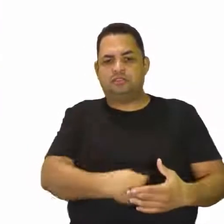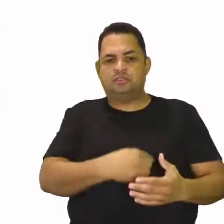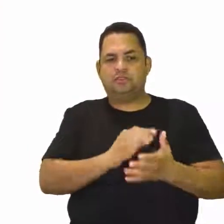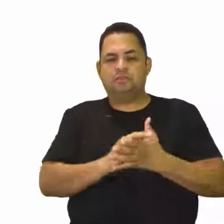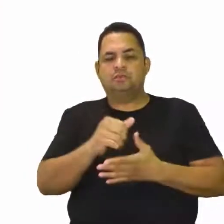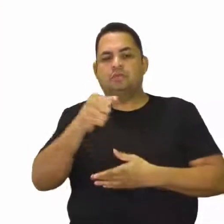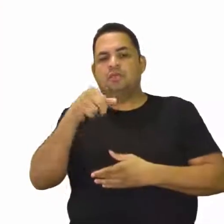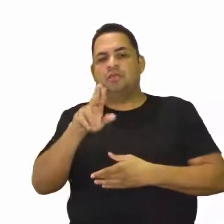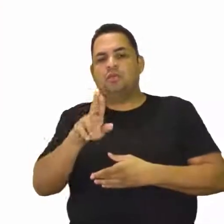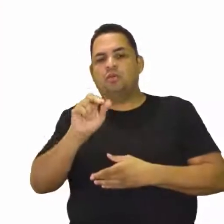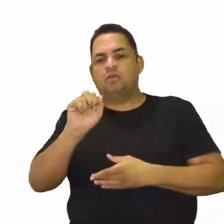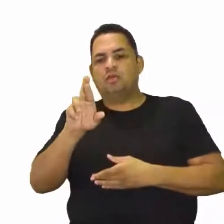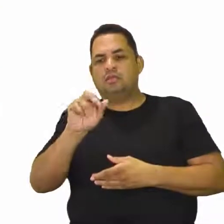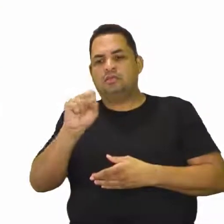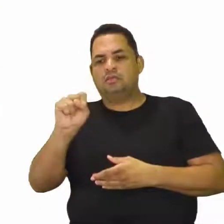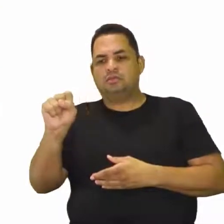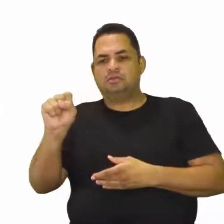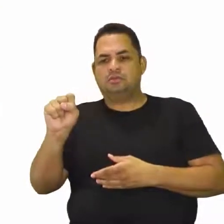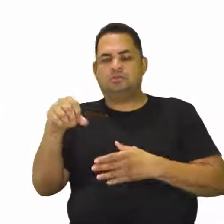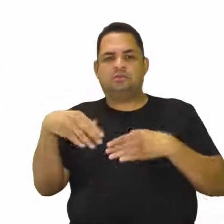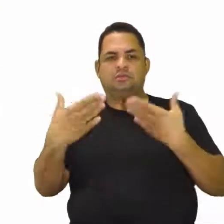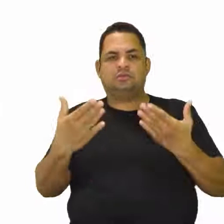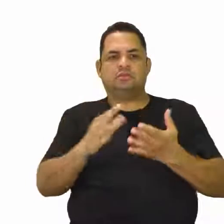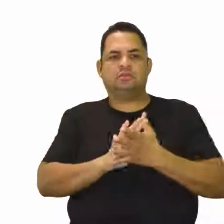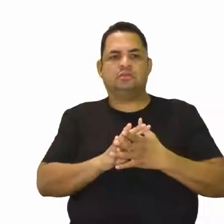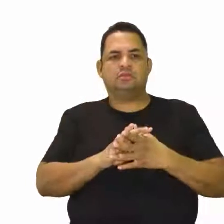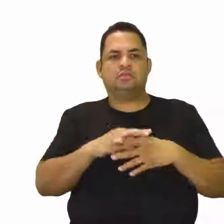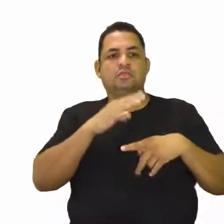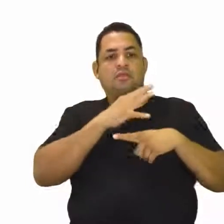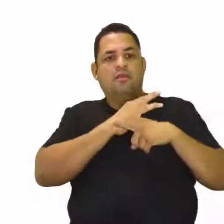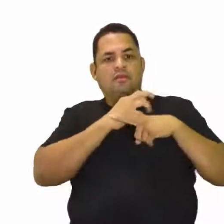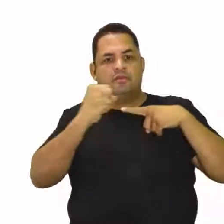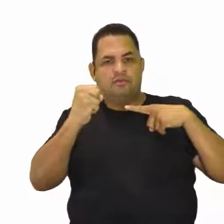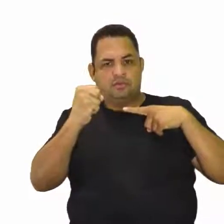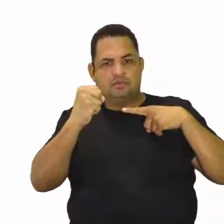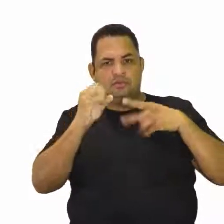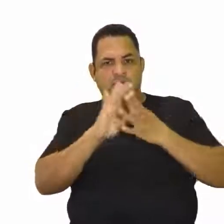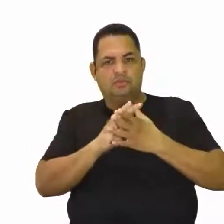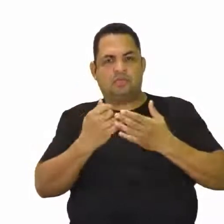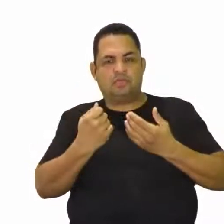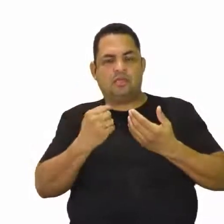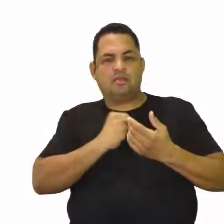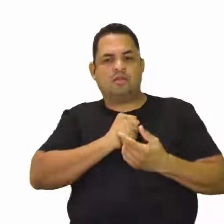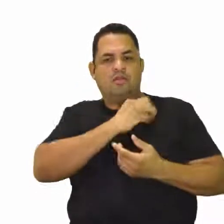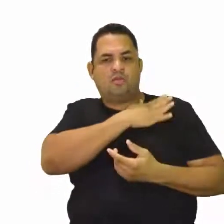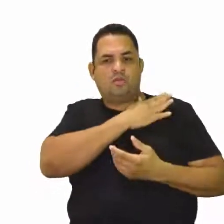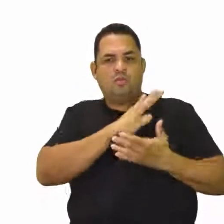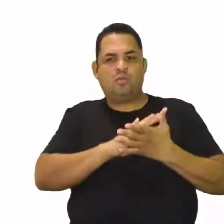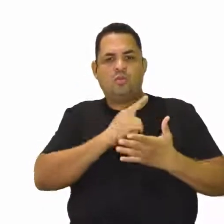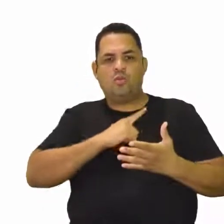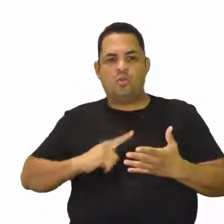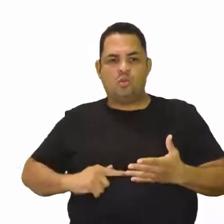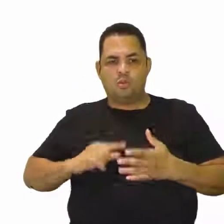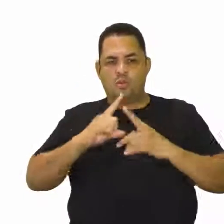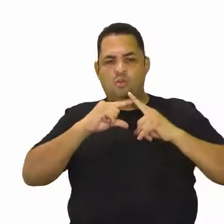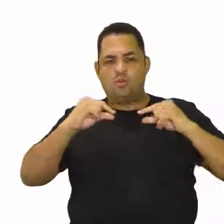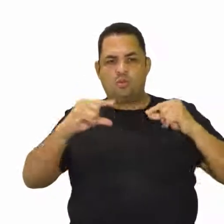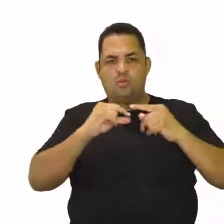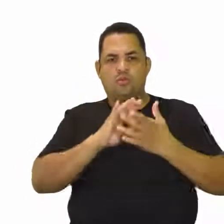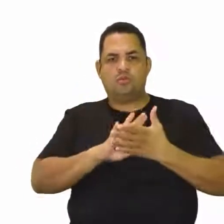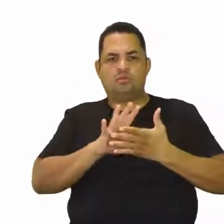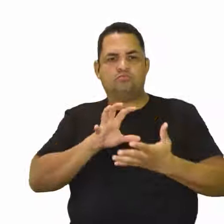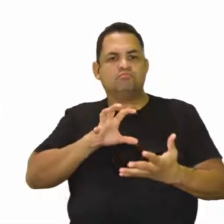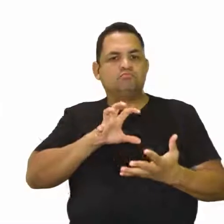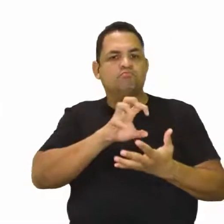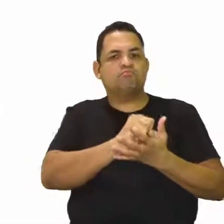Ásia, certo? Vitorioso nessa investida militar, o governo do Japão decidiu